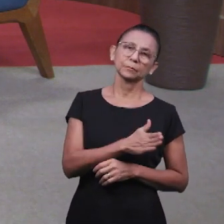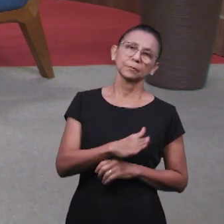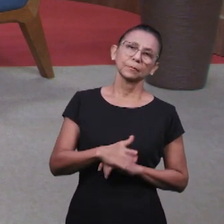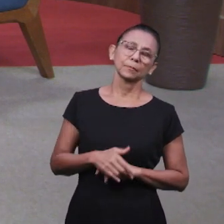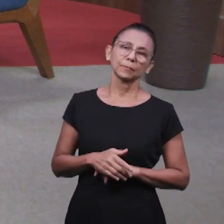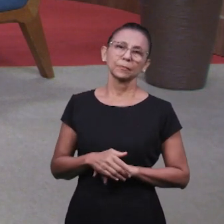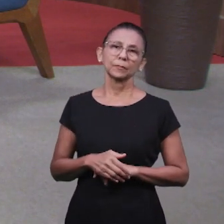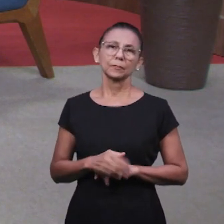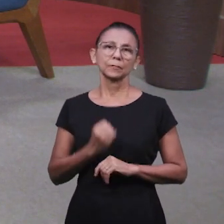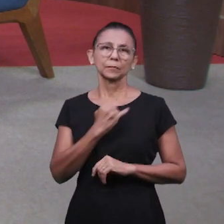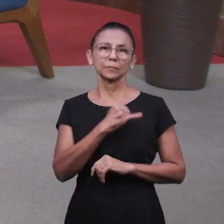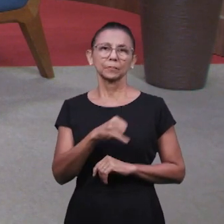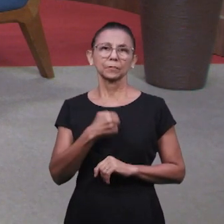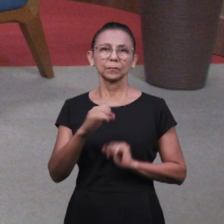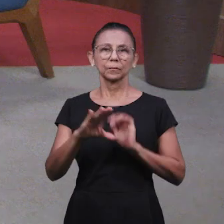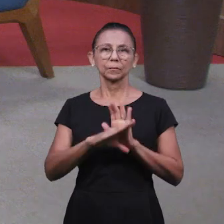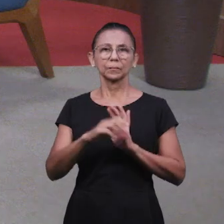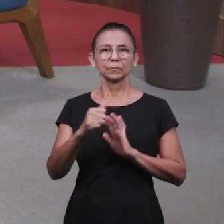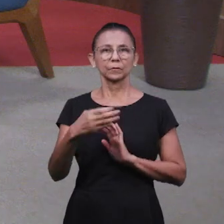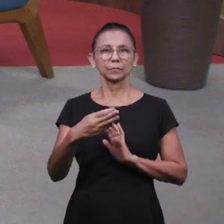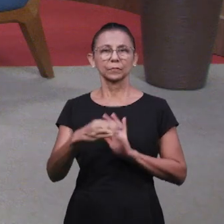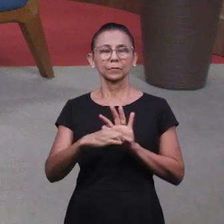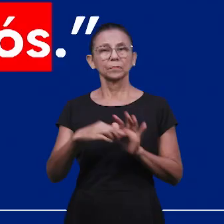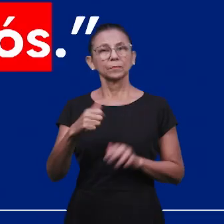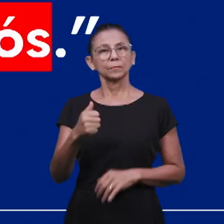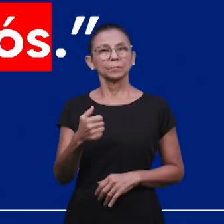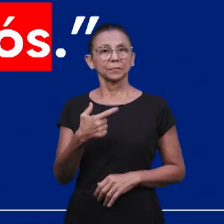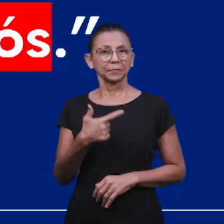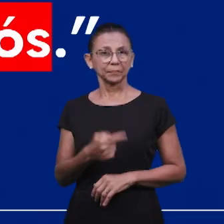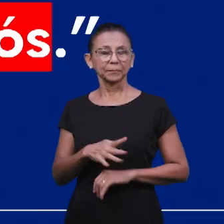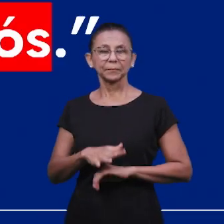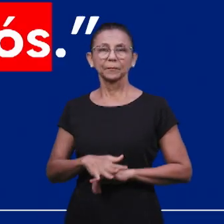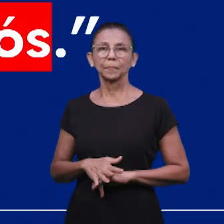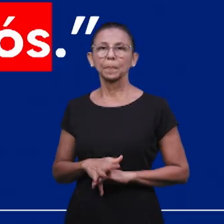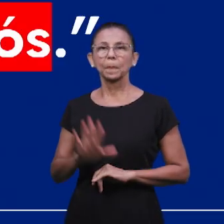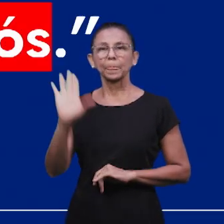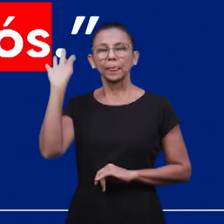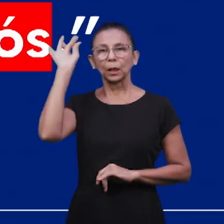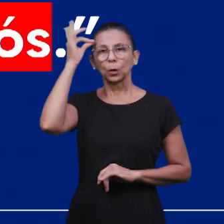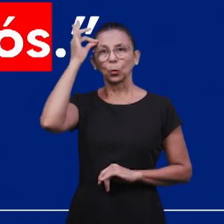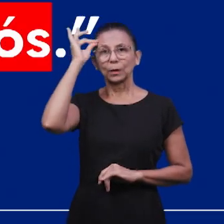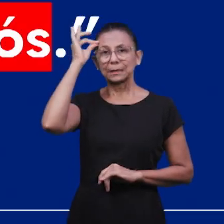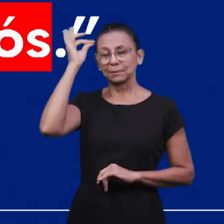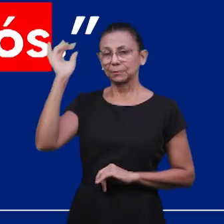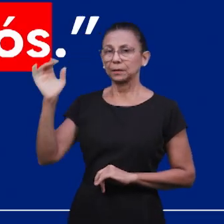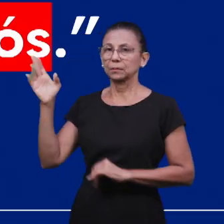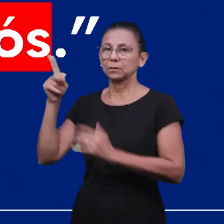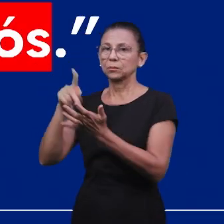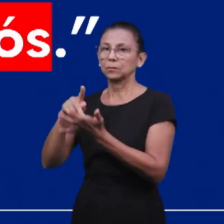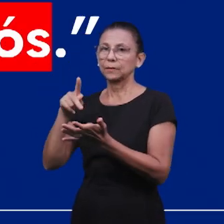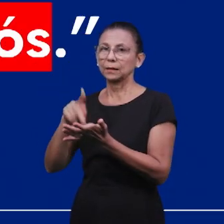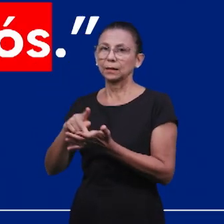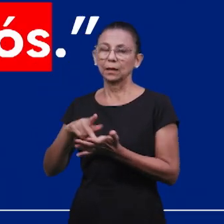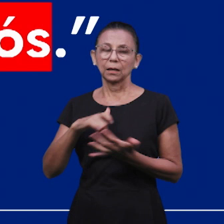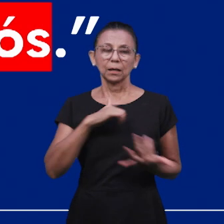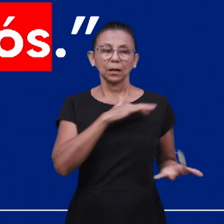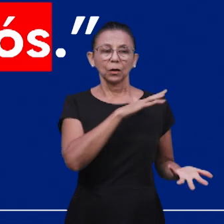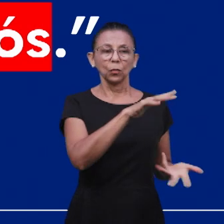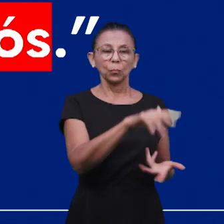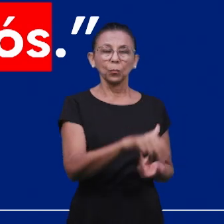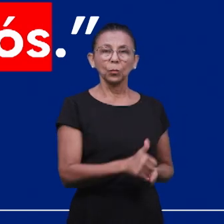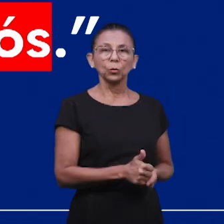texto da palavra? João capítulo 14, verso 17, diz assim: o Espírito da verdade, que o mundo não